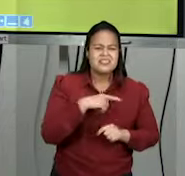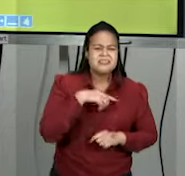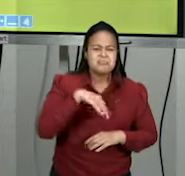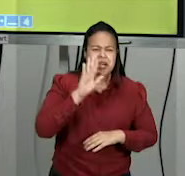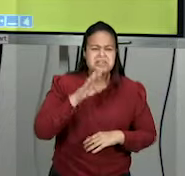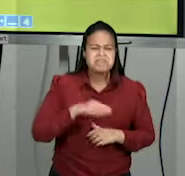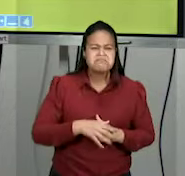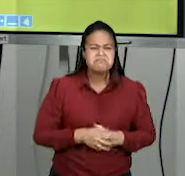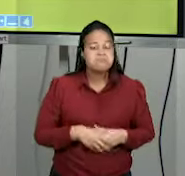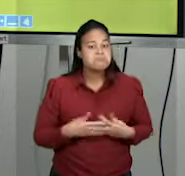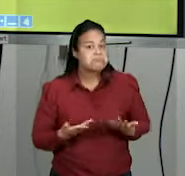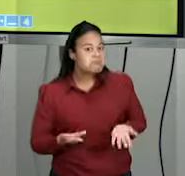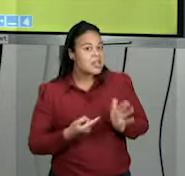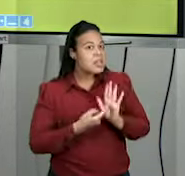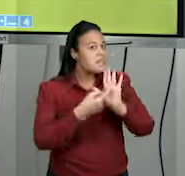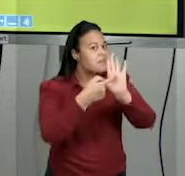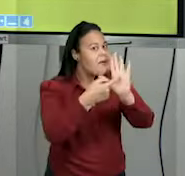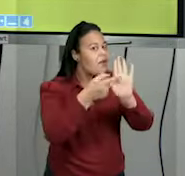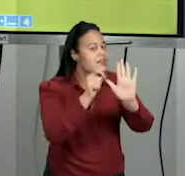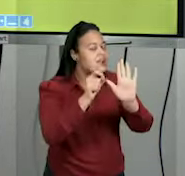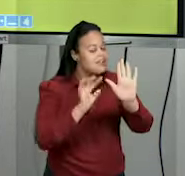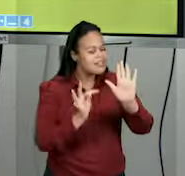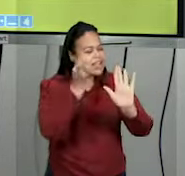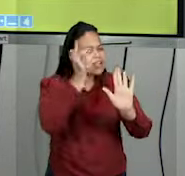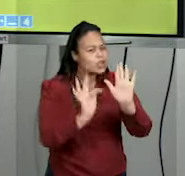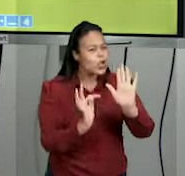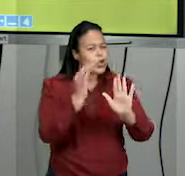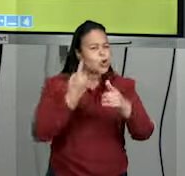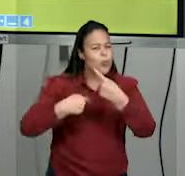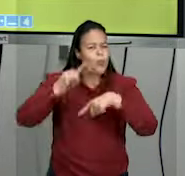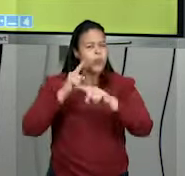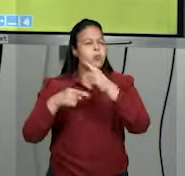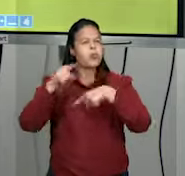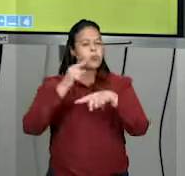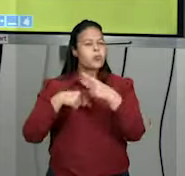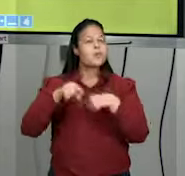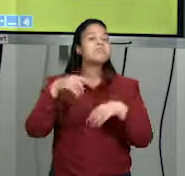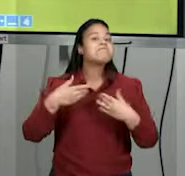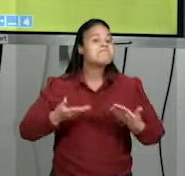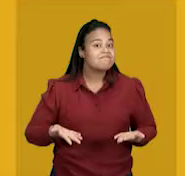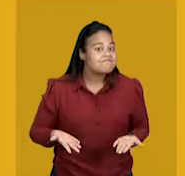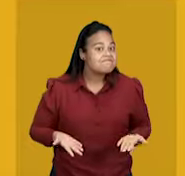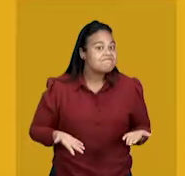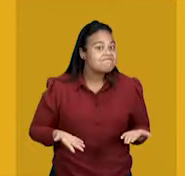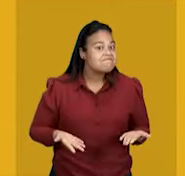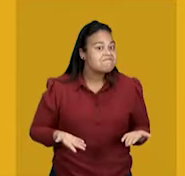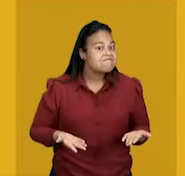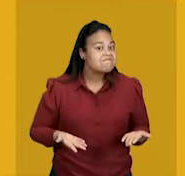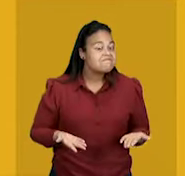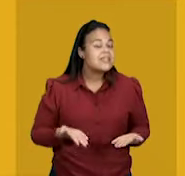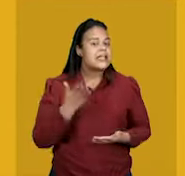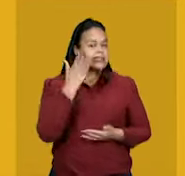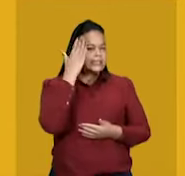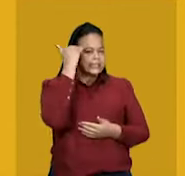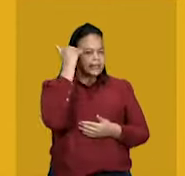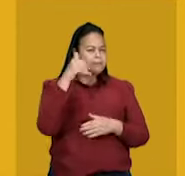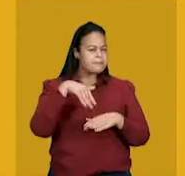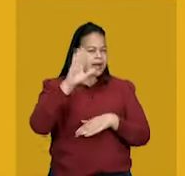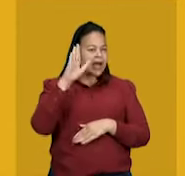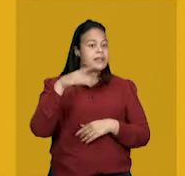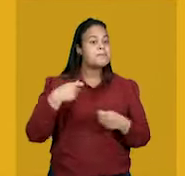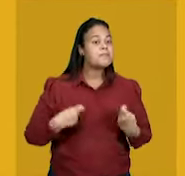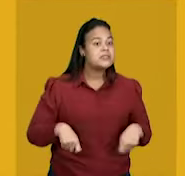coisa ali que mostra para a gente a tecnologia, o desenvolvimento da tecnologia? Para a gente saber um pouco mais,